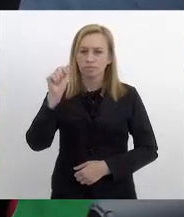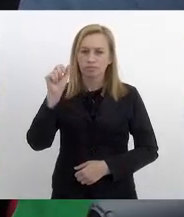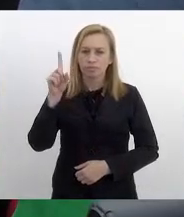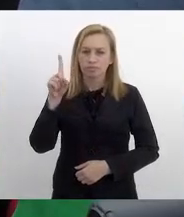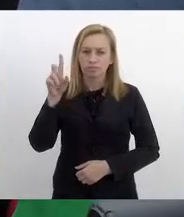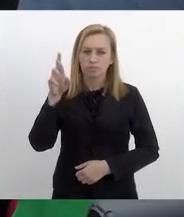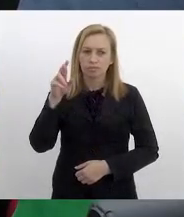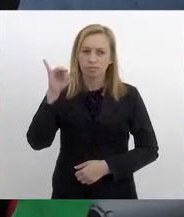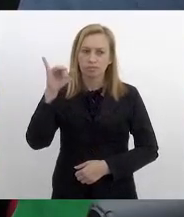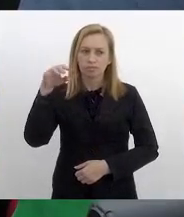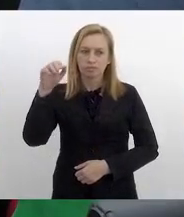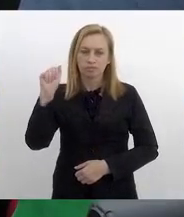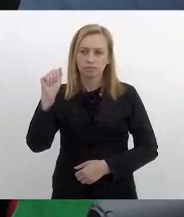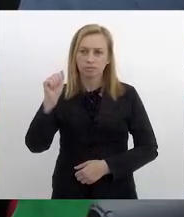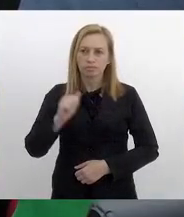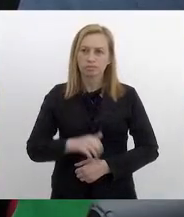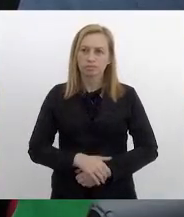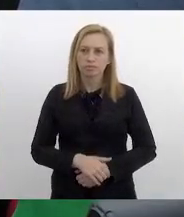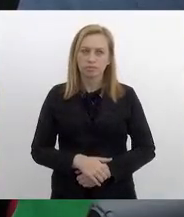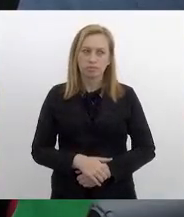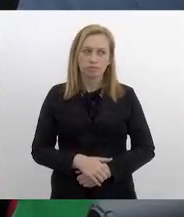Foi para quê?